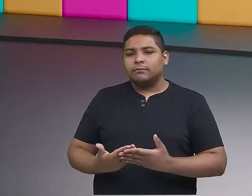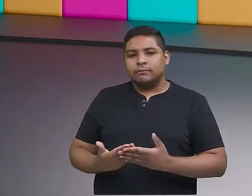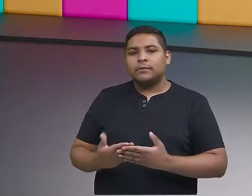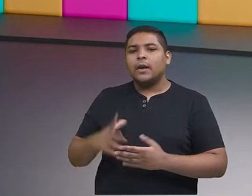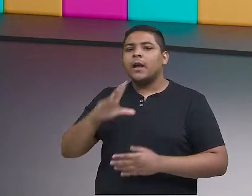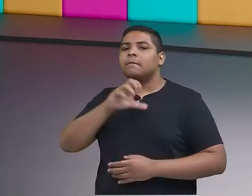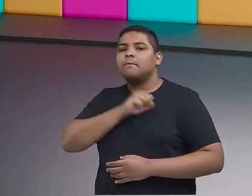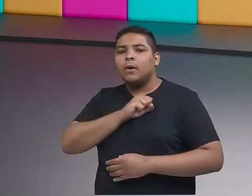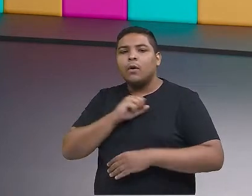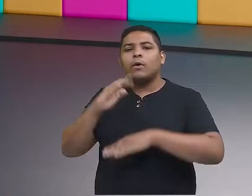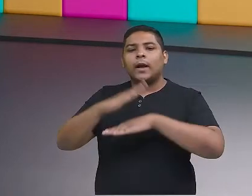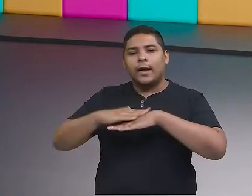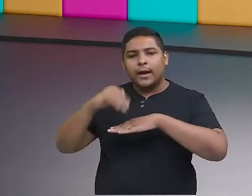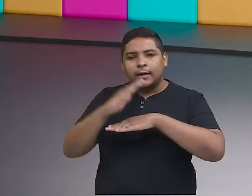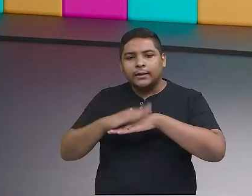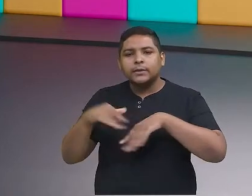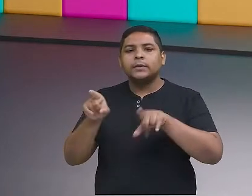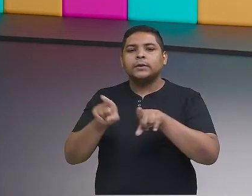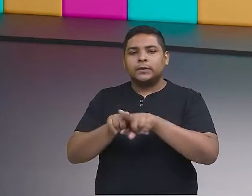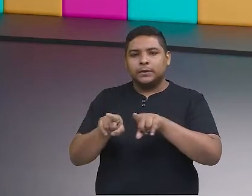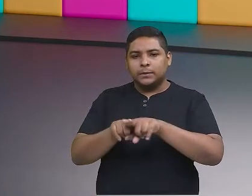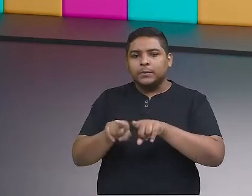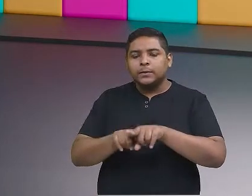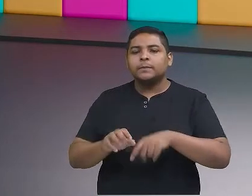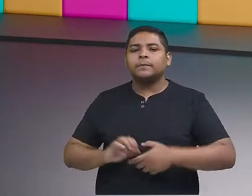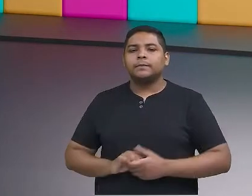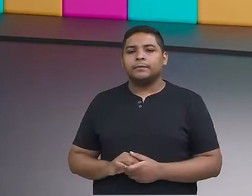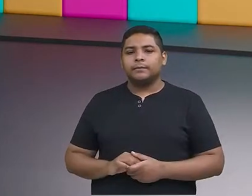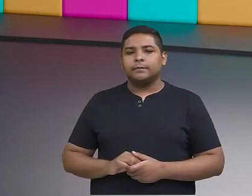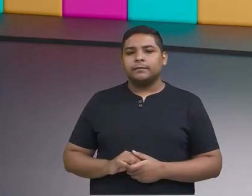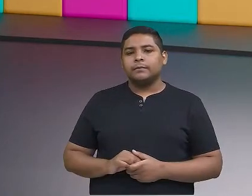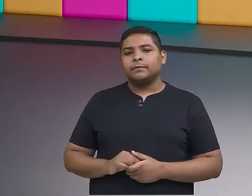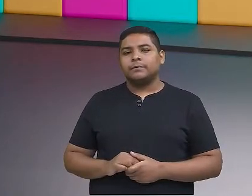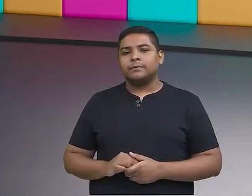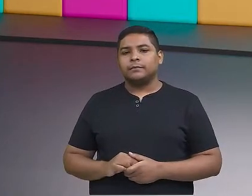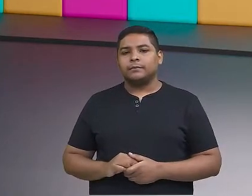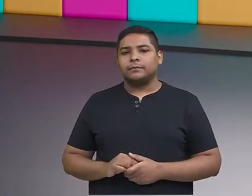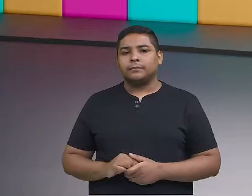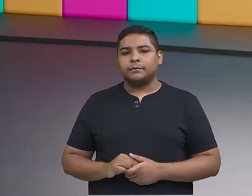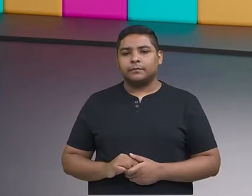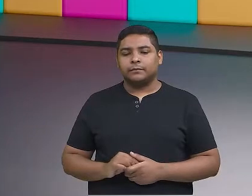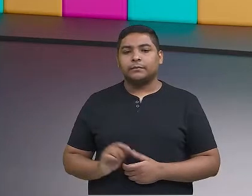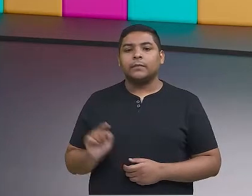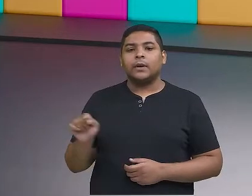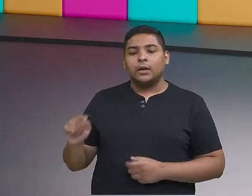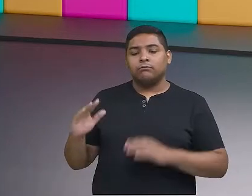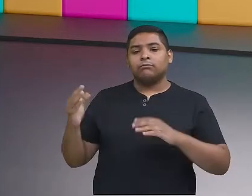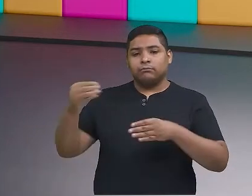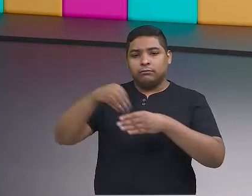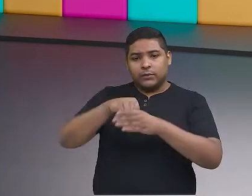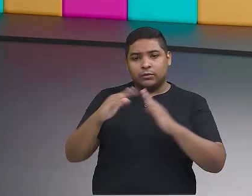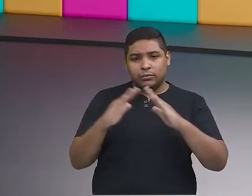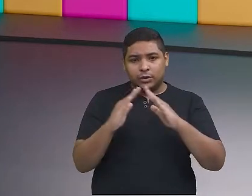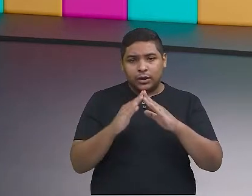nós temos com aquele próximo. O próximo, de novo, é dentro de casa e também pode ser